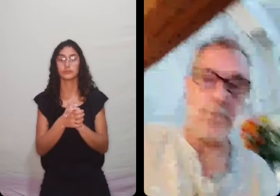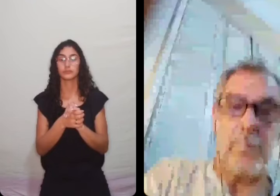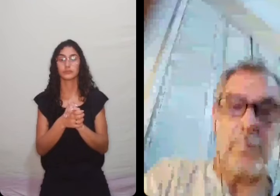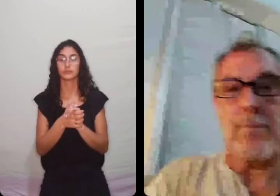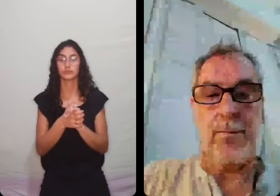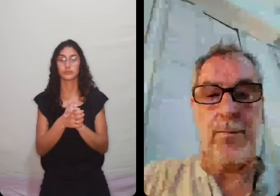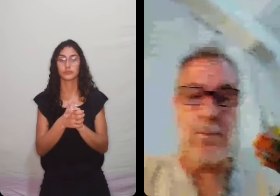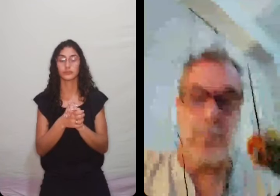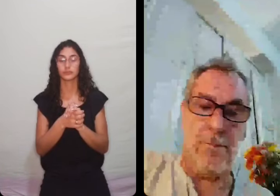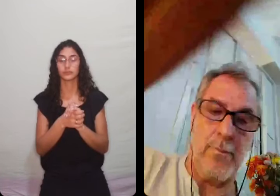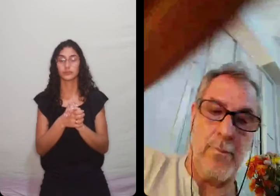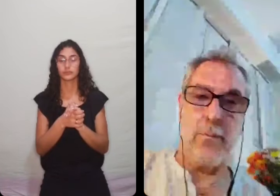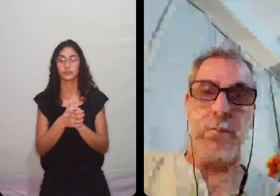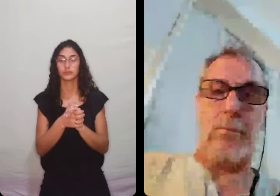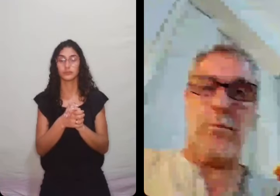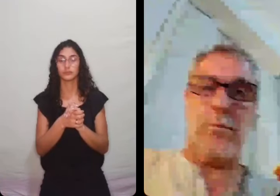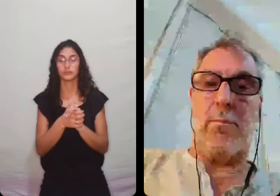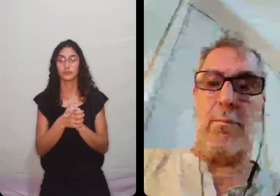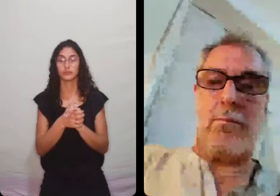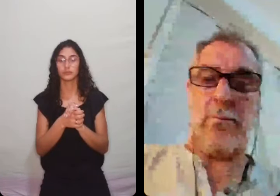chegou! Oi, Norberto!